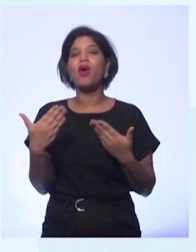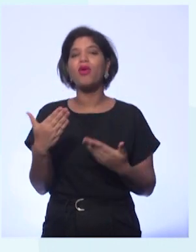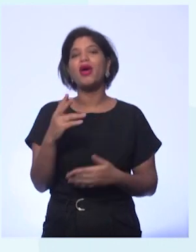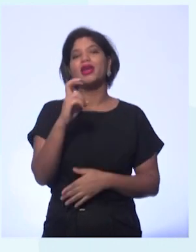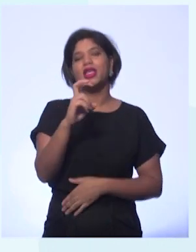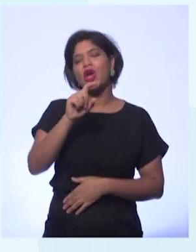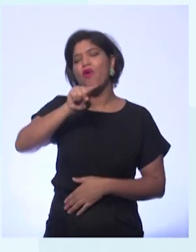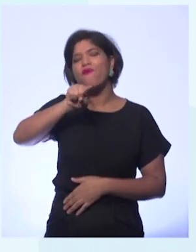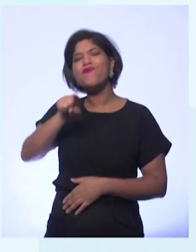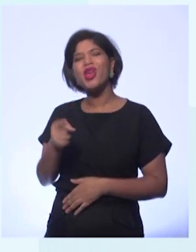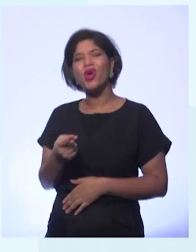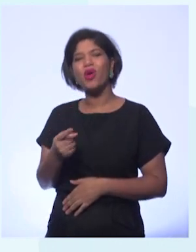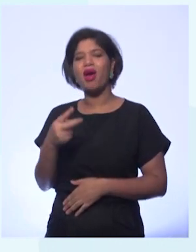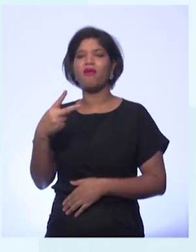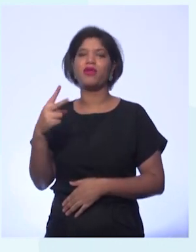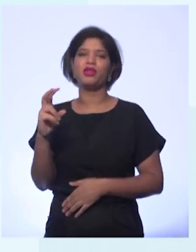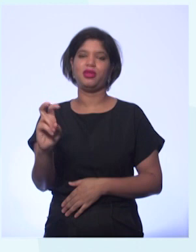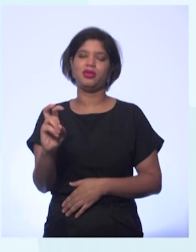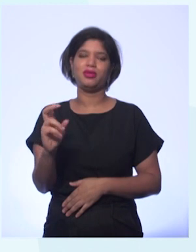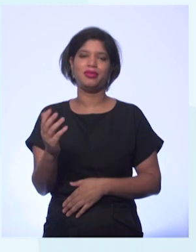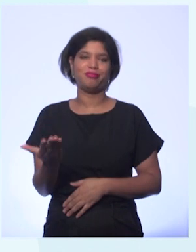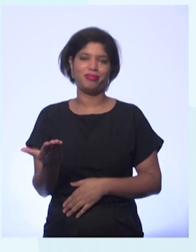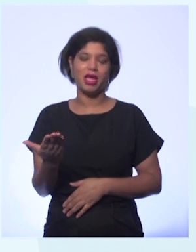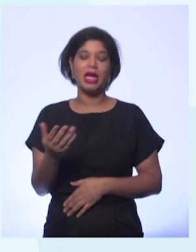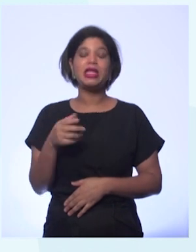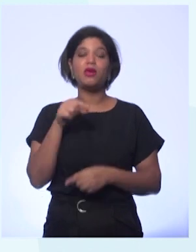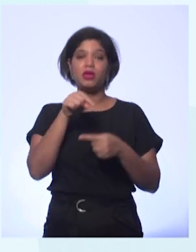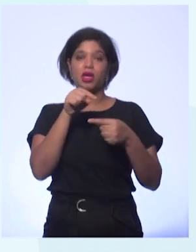coisa, 5,25. Então, quando o número de